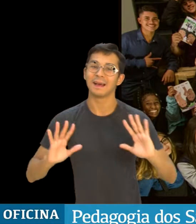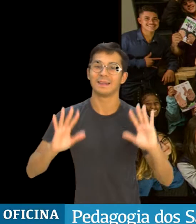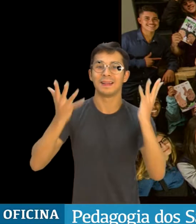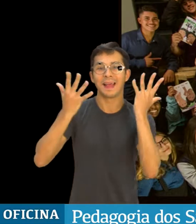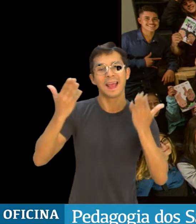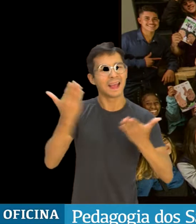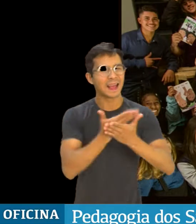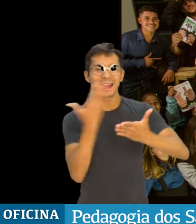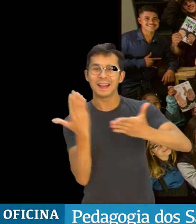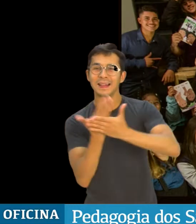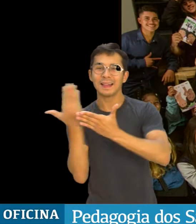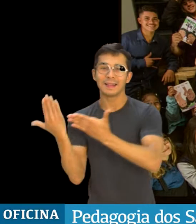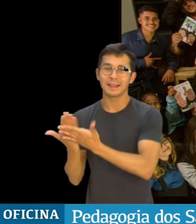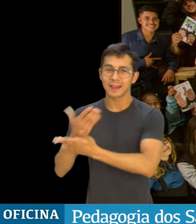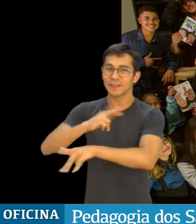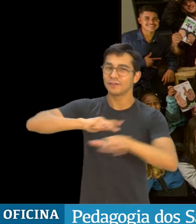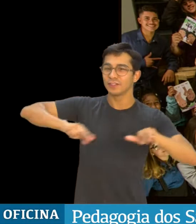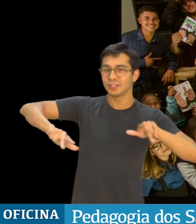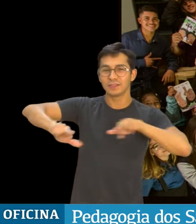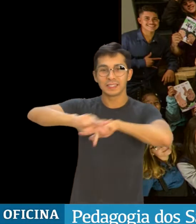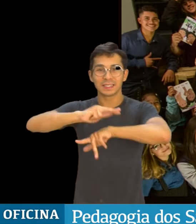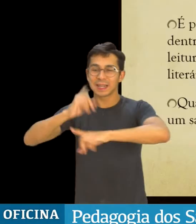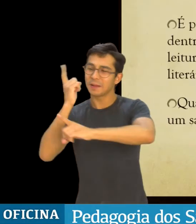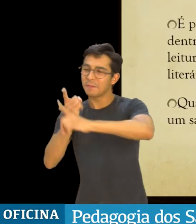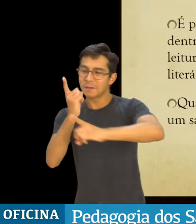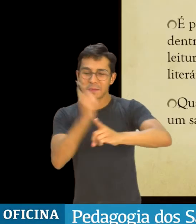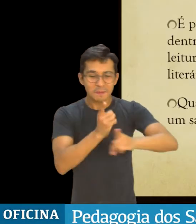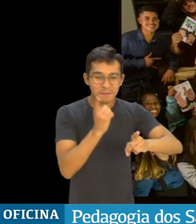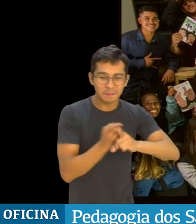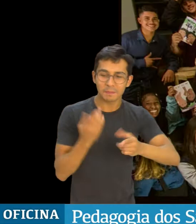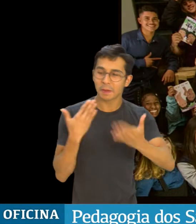livros, traz a diversidade, traz o encontro.